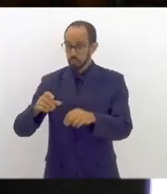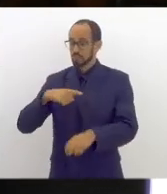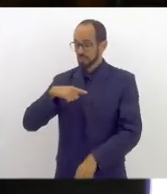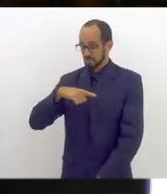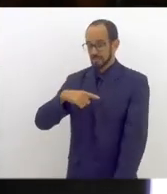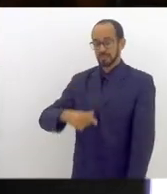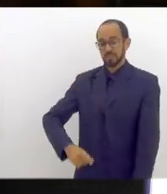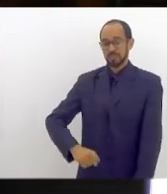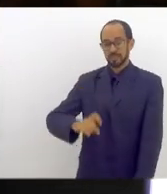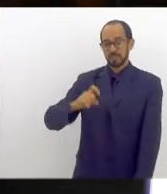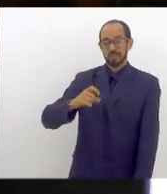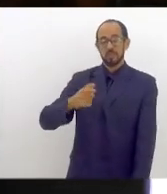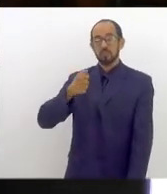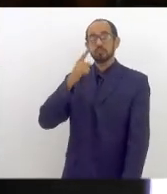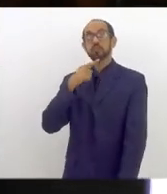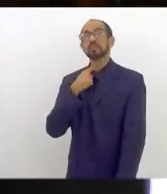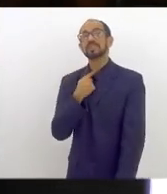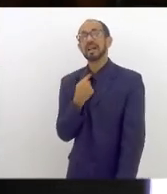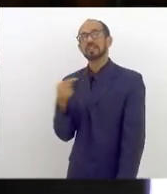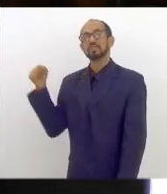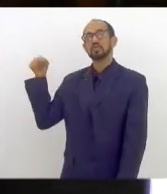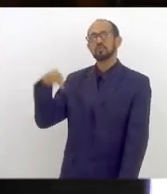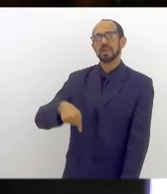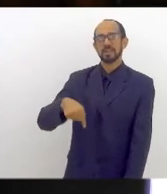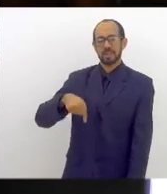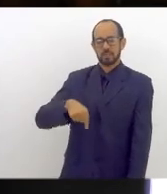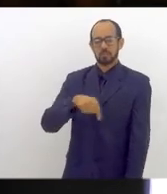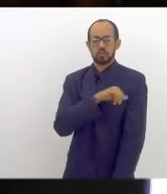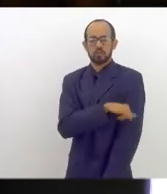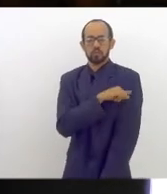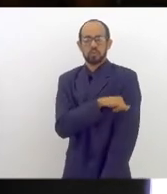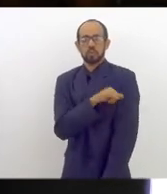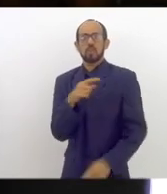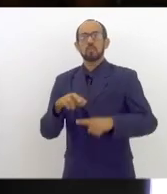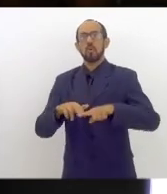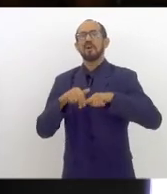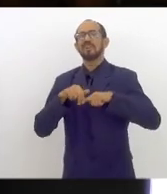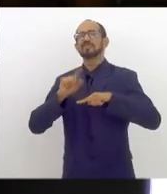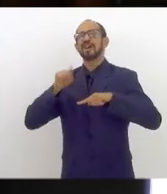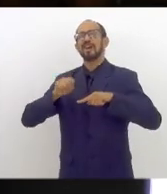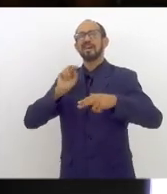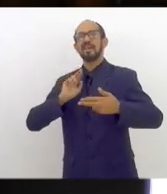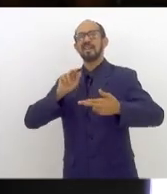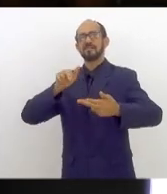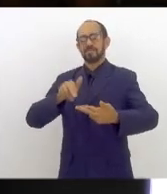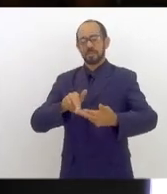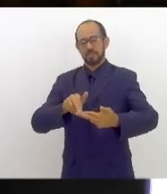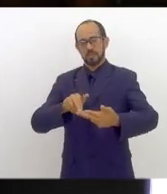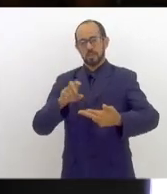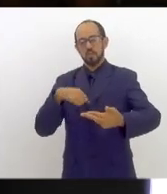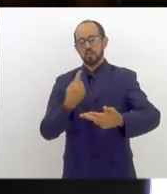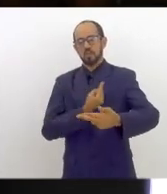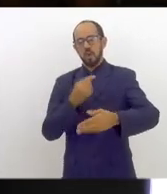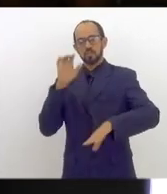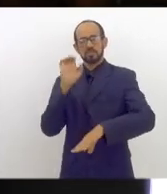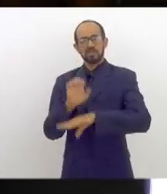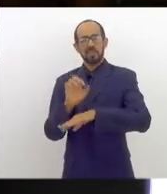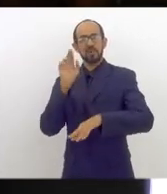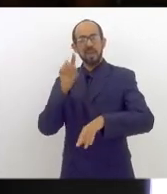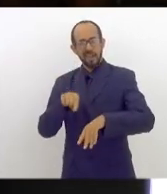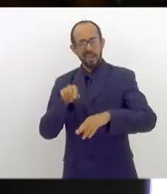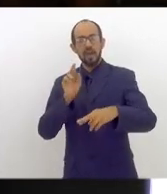Todos querem porque o rio é referência e é exatamente porque o Rio de Janeiro nosso estado é referência